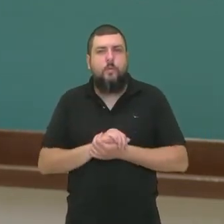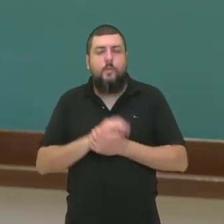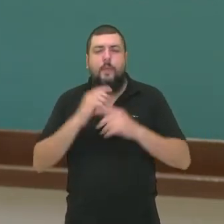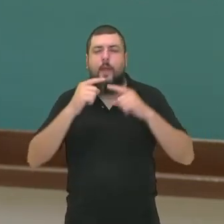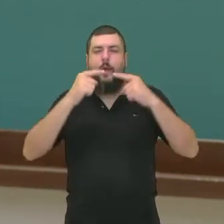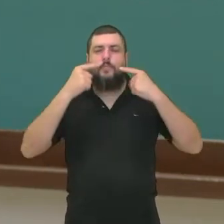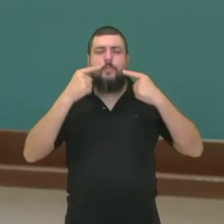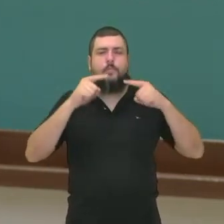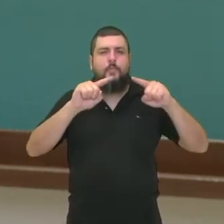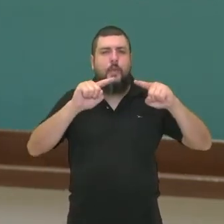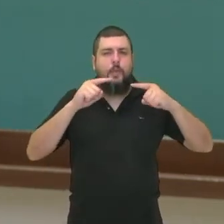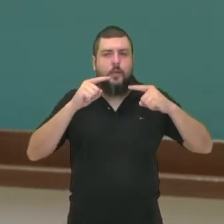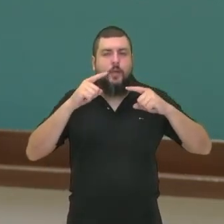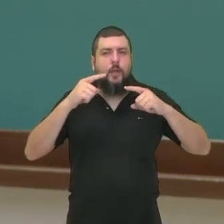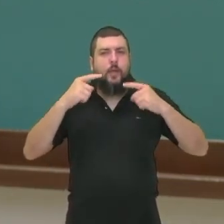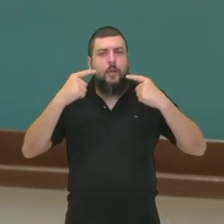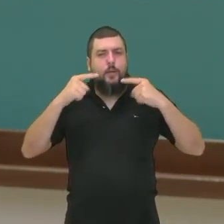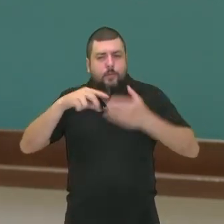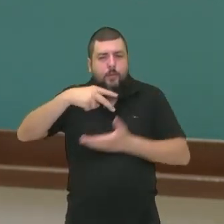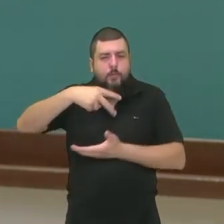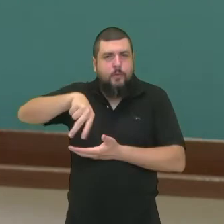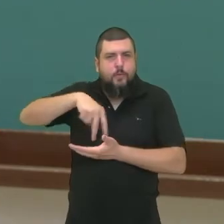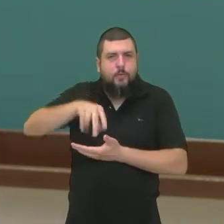estavam presentes nesse contexto.